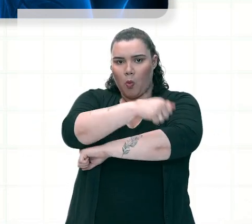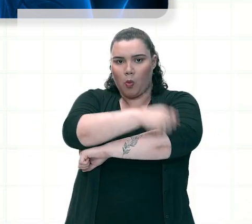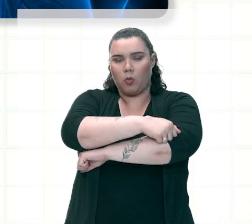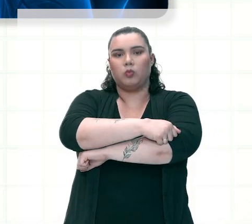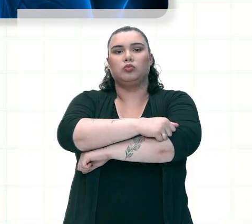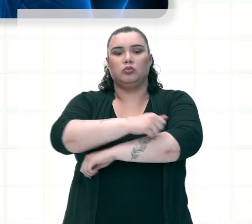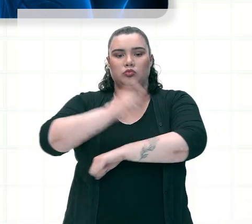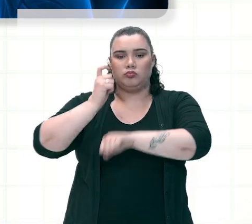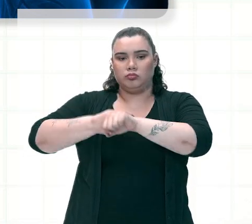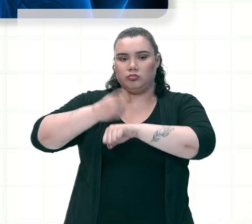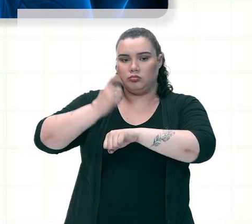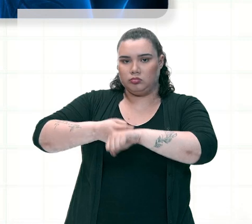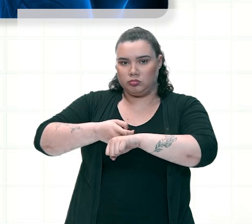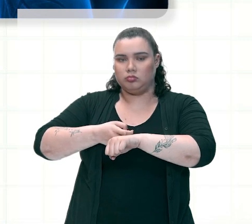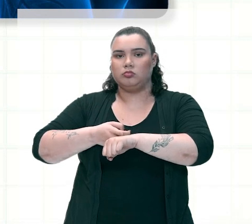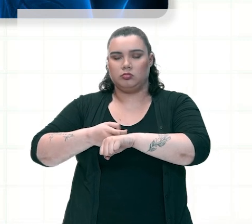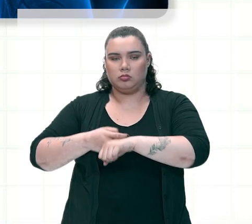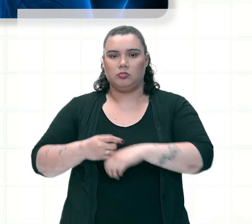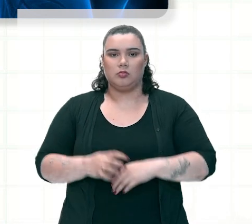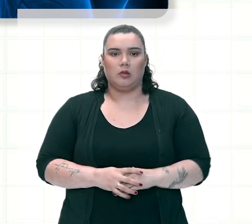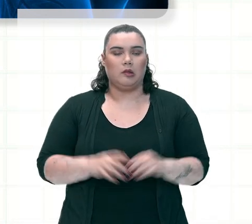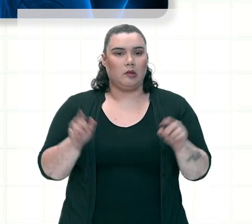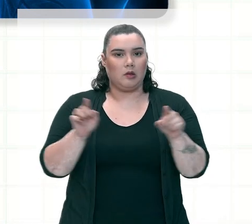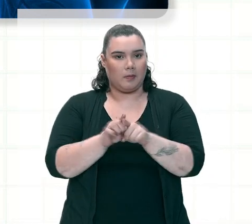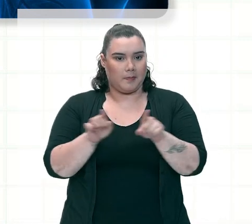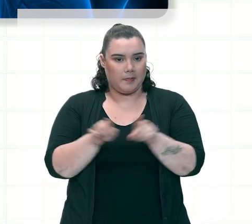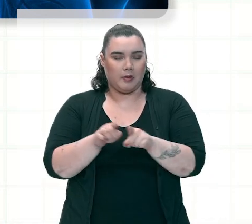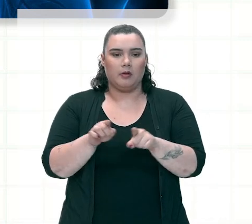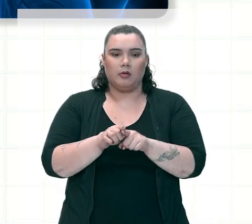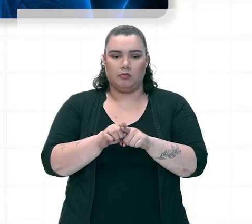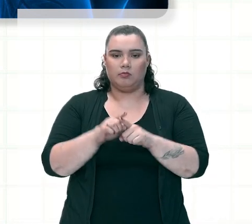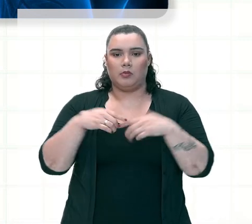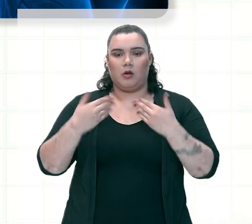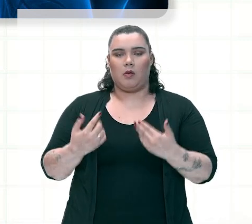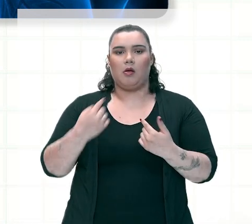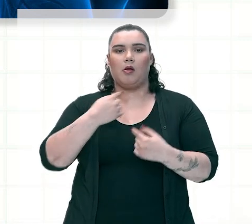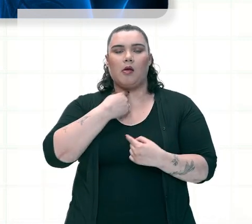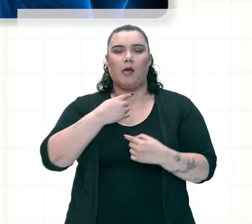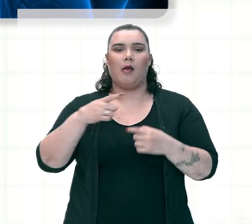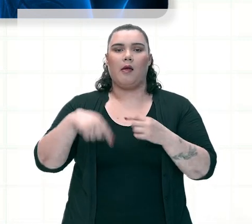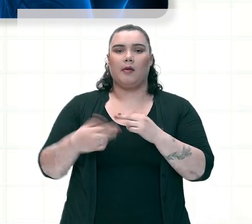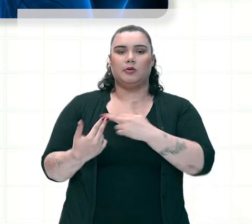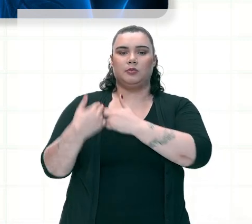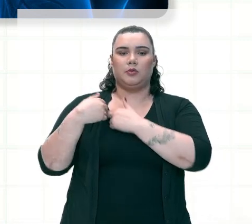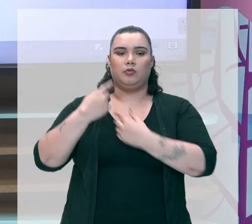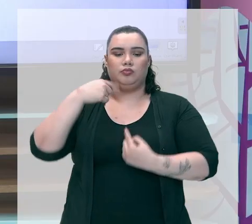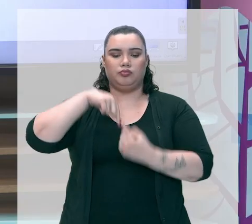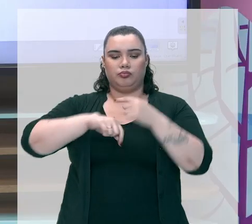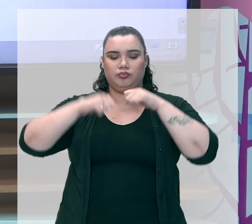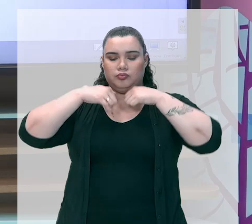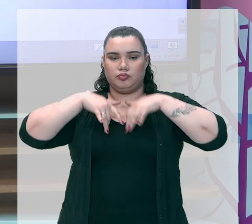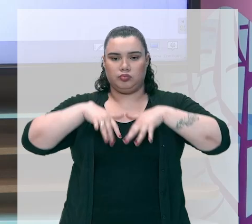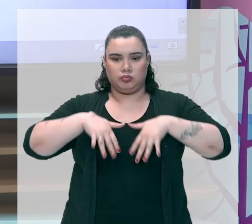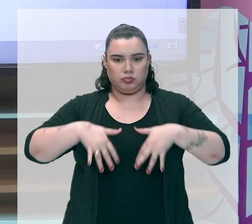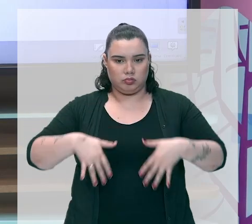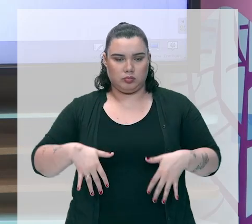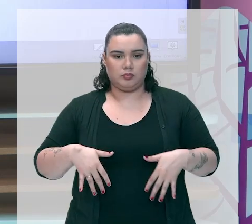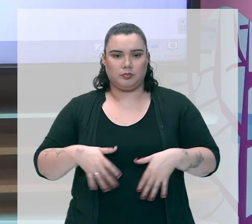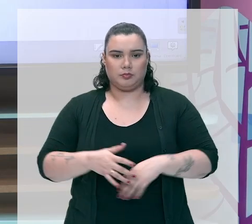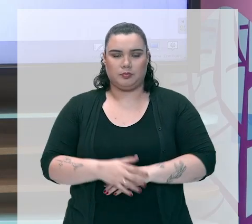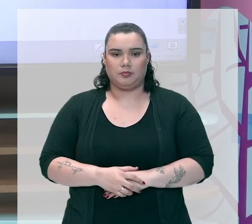ossos, diminuindo a concentração de cálcio no sangue. E aí a gente observa então aí a nossa tireoide, né, presente nessa